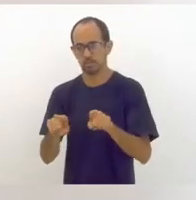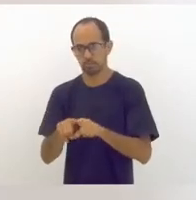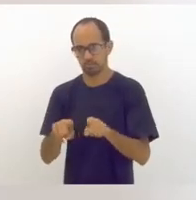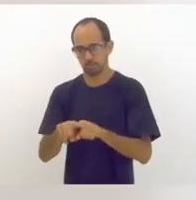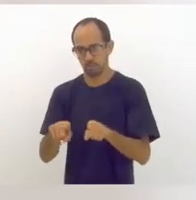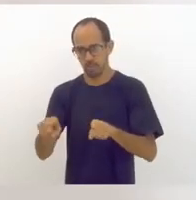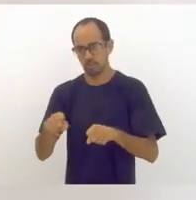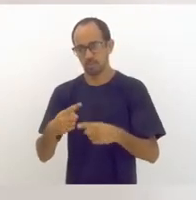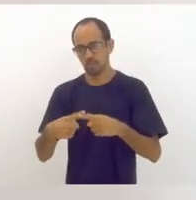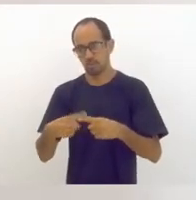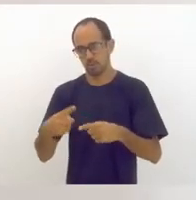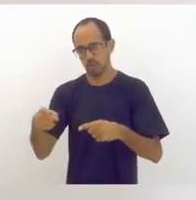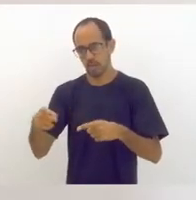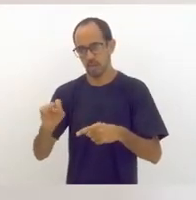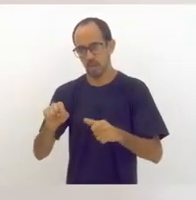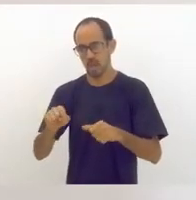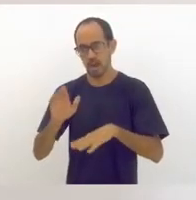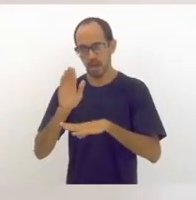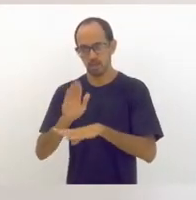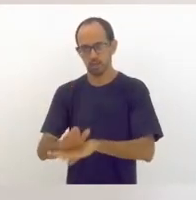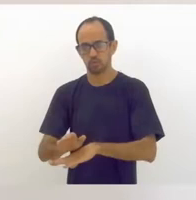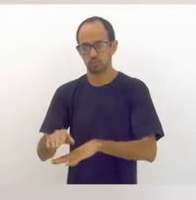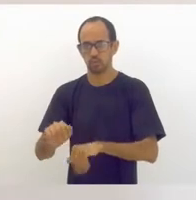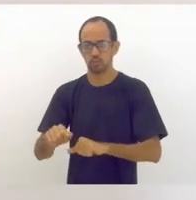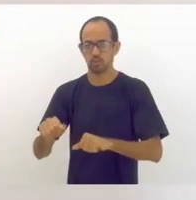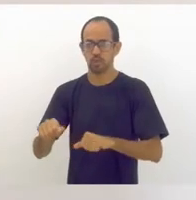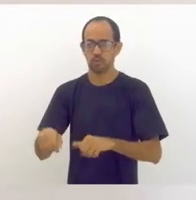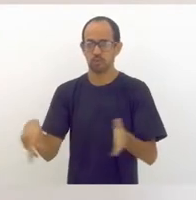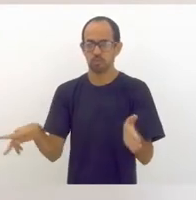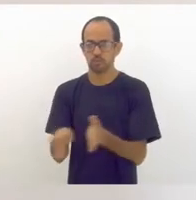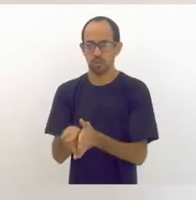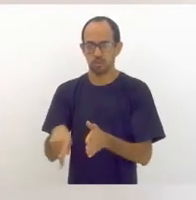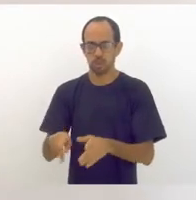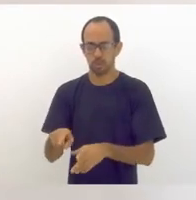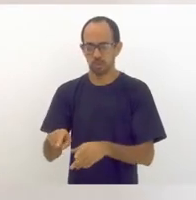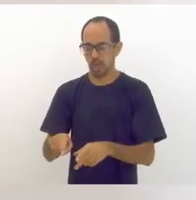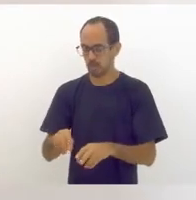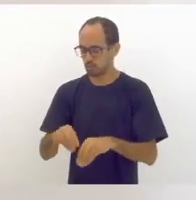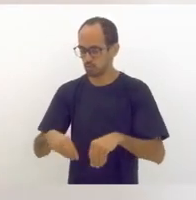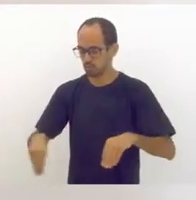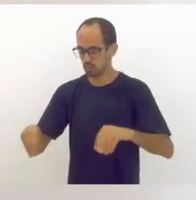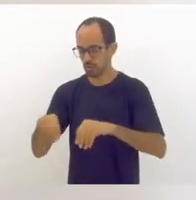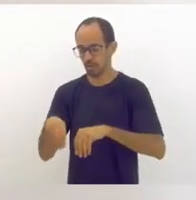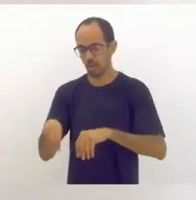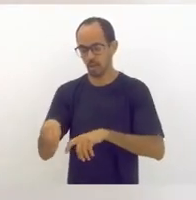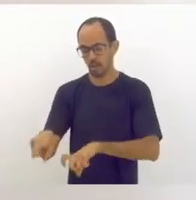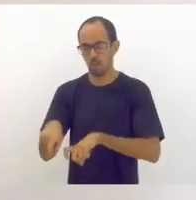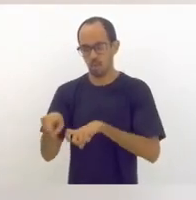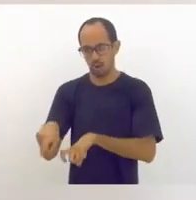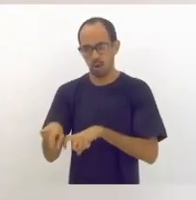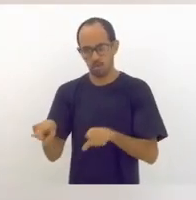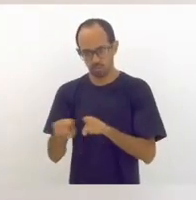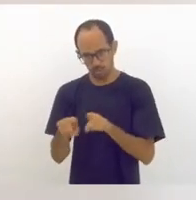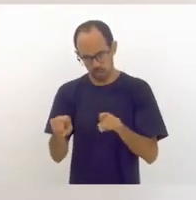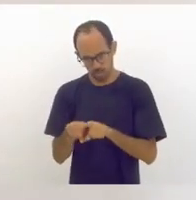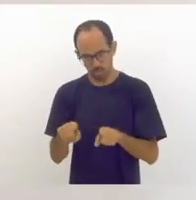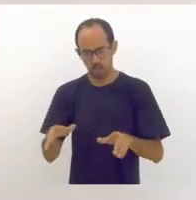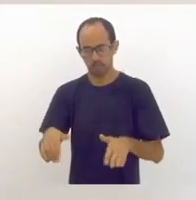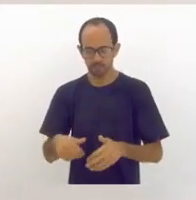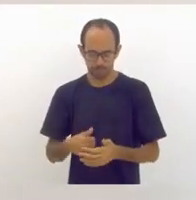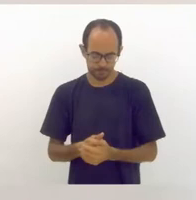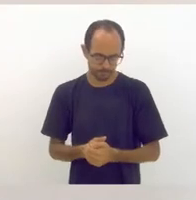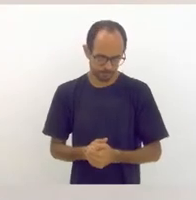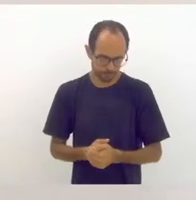os proprietários rurais a fazer o seu CAR. Então, não consegui identificar na apresentação